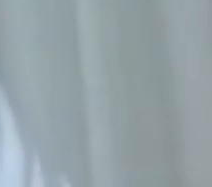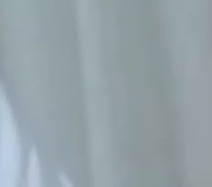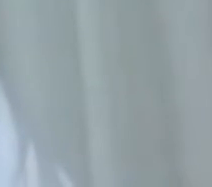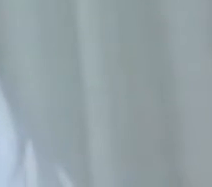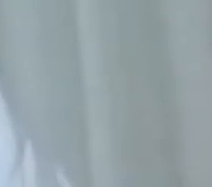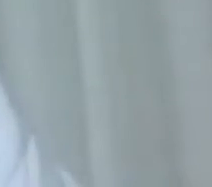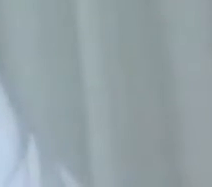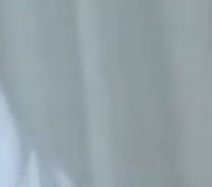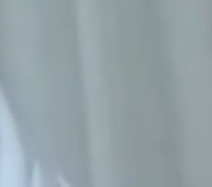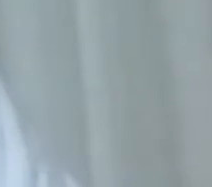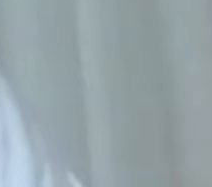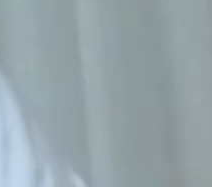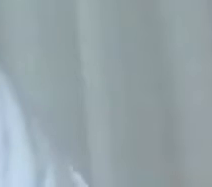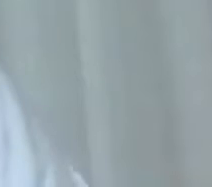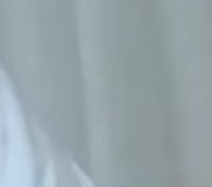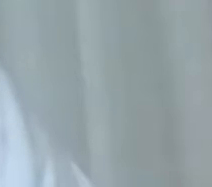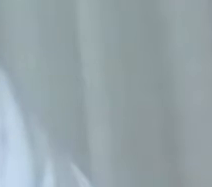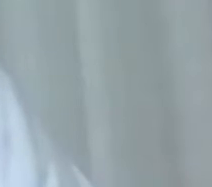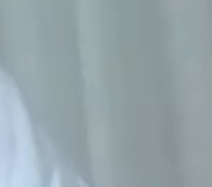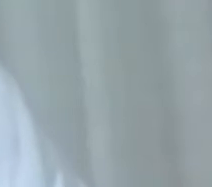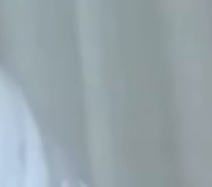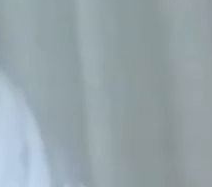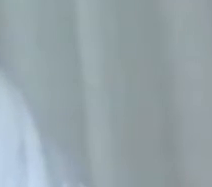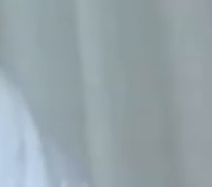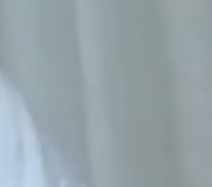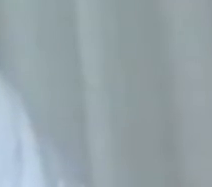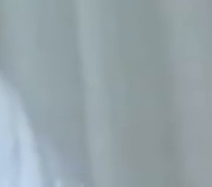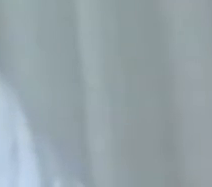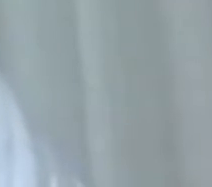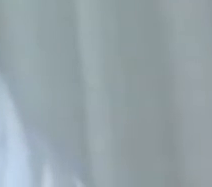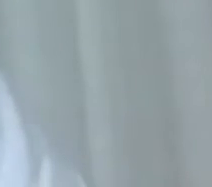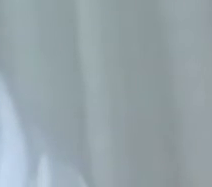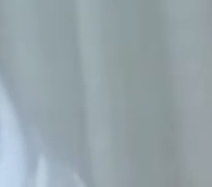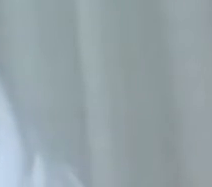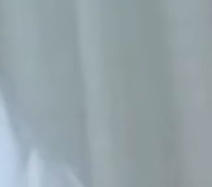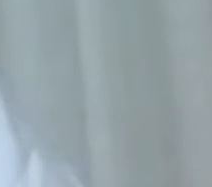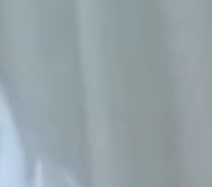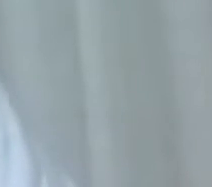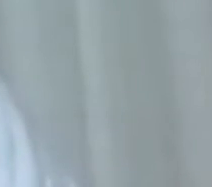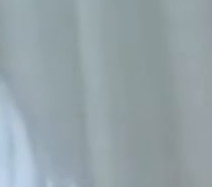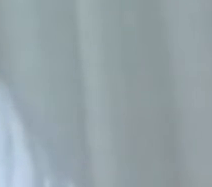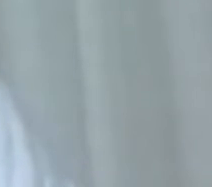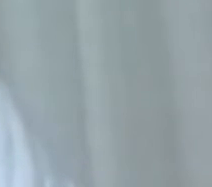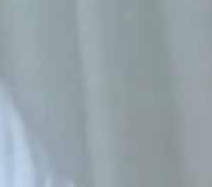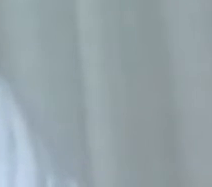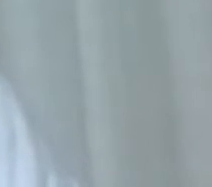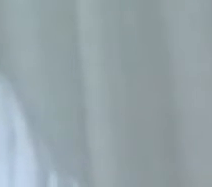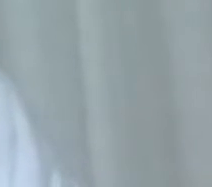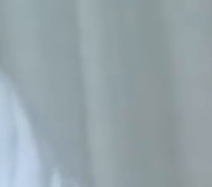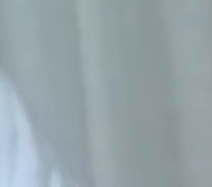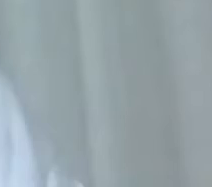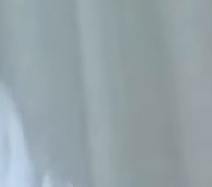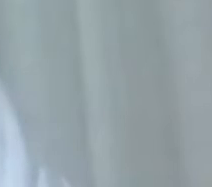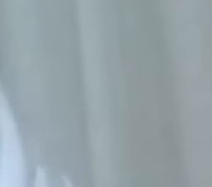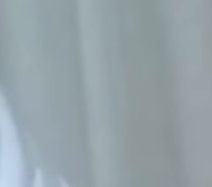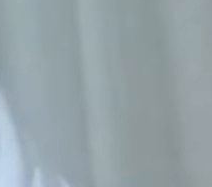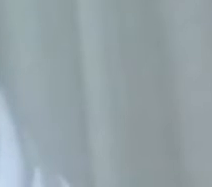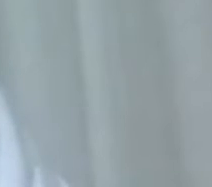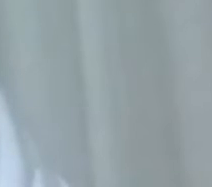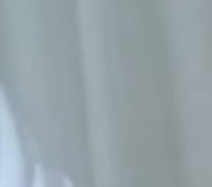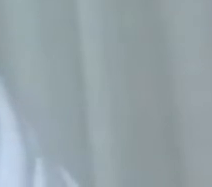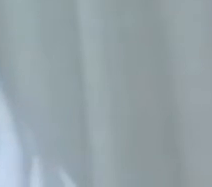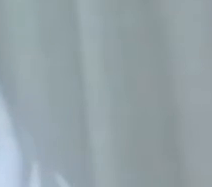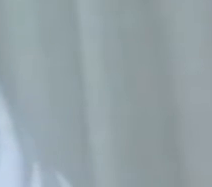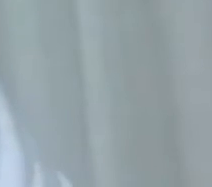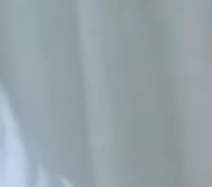leis, punindo com prisão até, porque o nosso sistema carcerário não ressocializa ninguém. Eu não vejo,